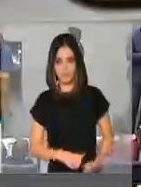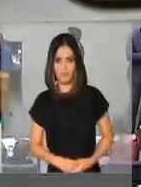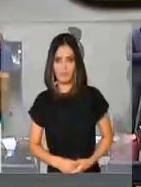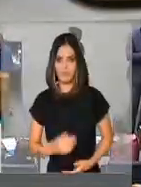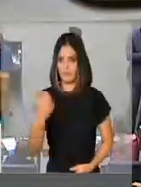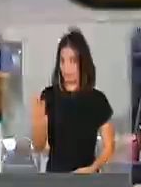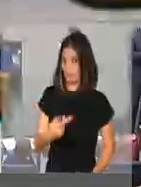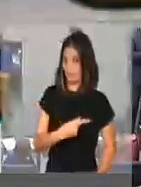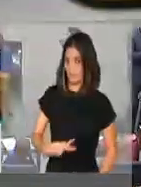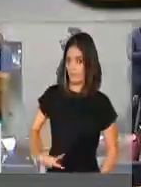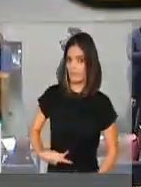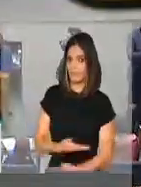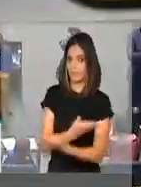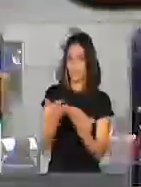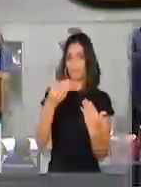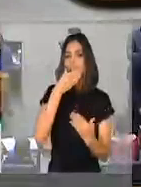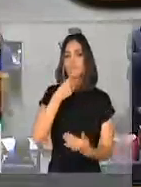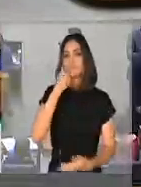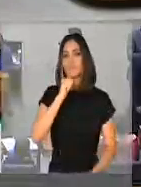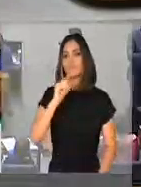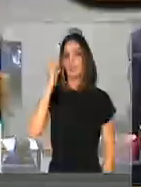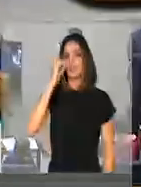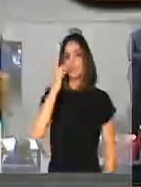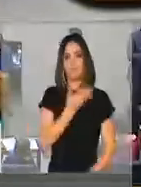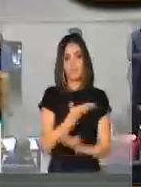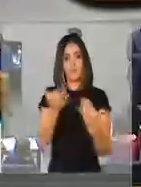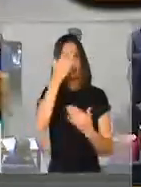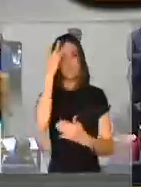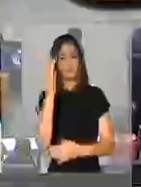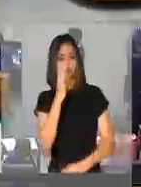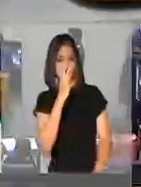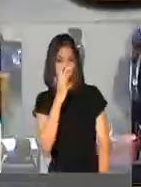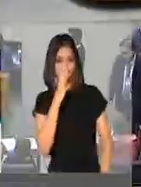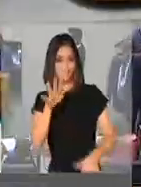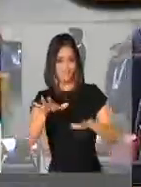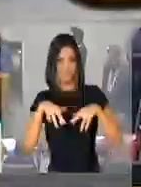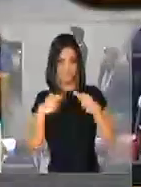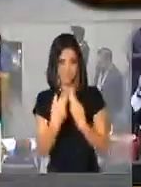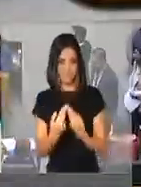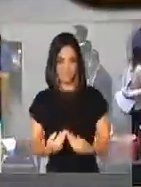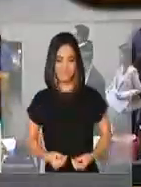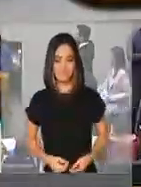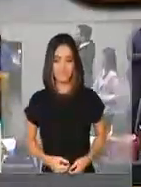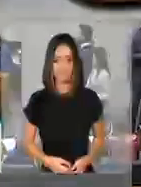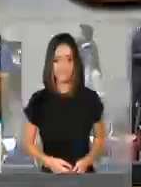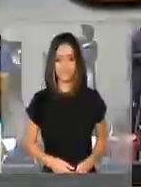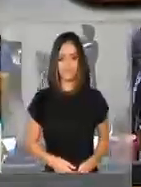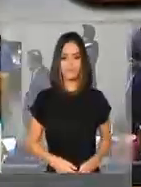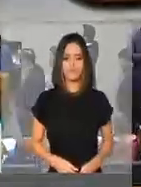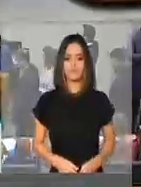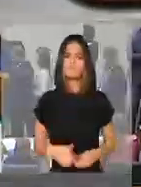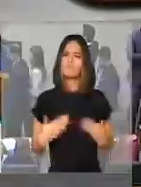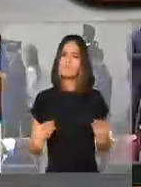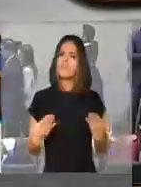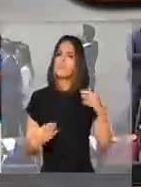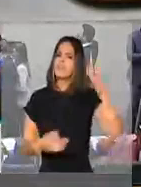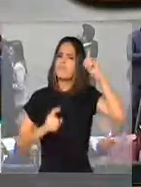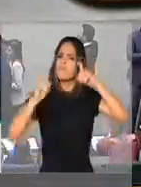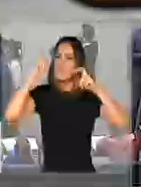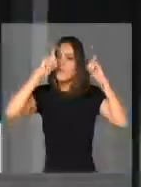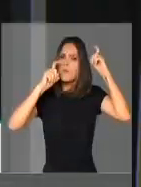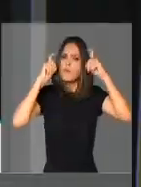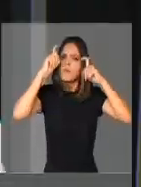Presidente, senhoras, senhores e aqueles que acompanham a sessão nesse momento. A gente tem uma